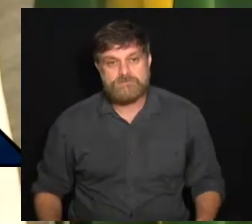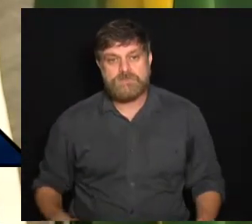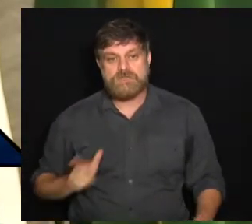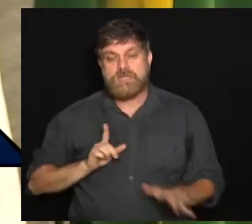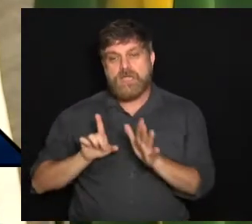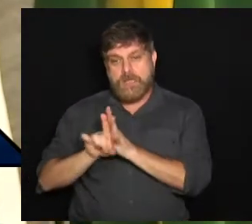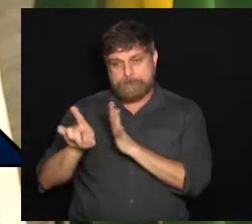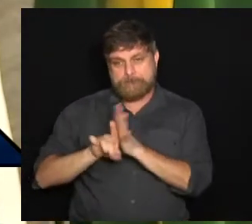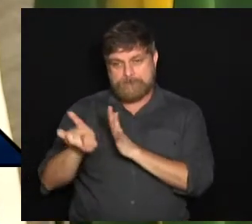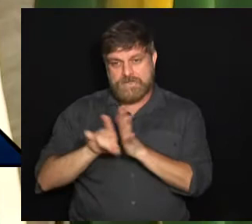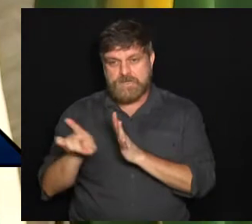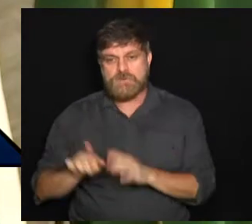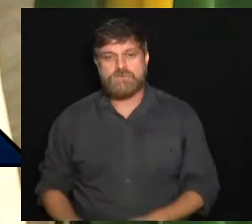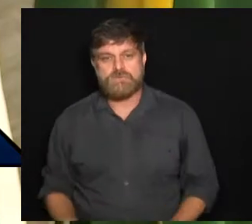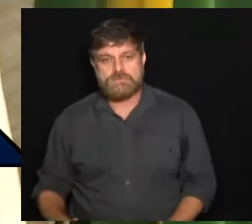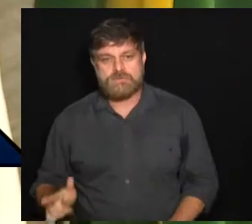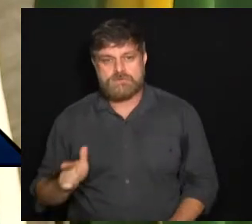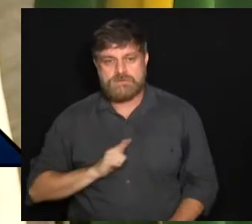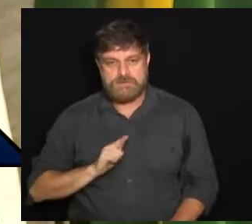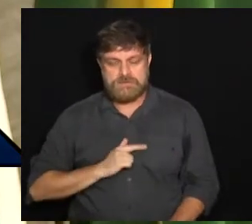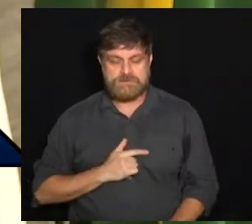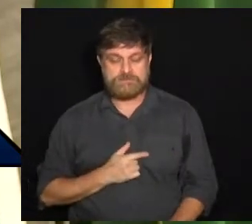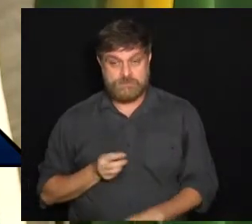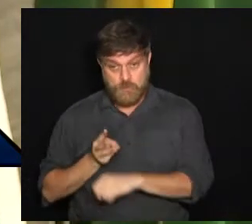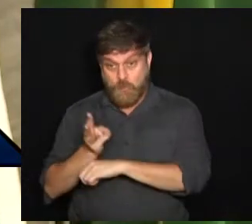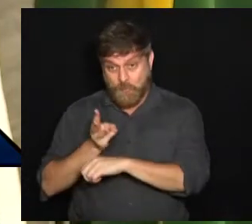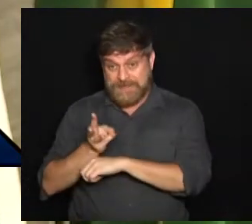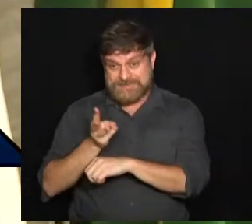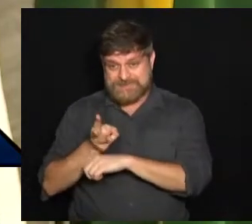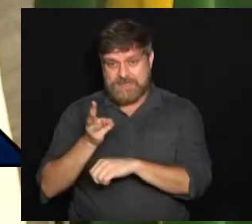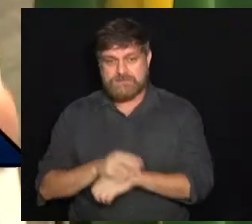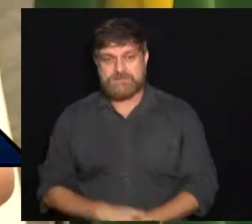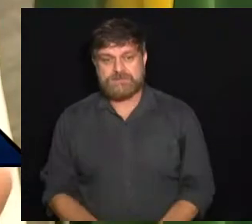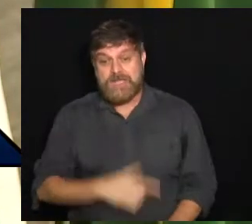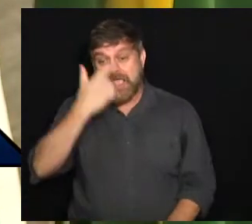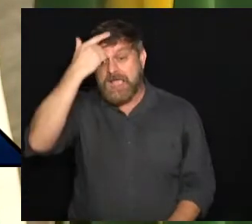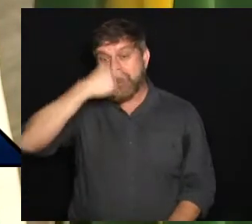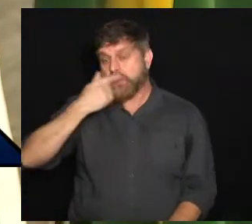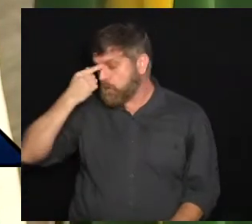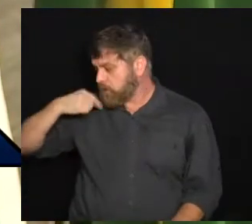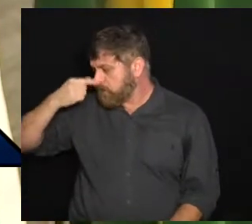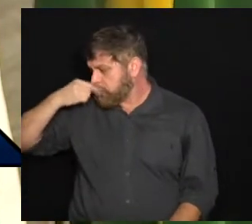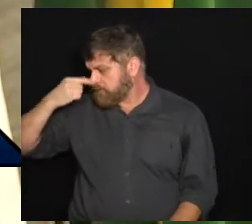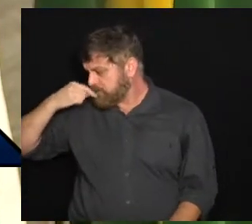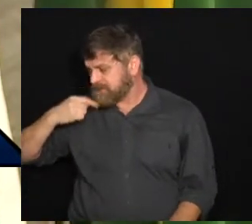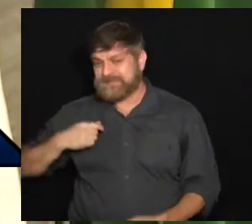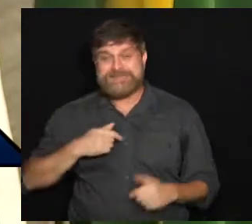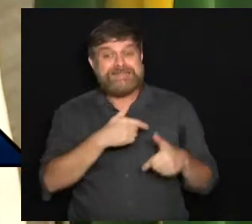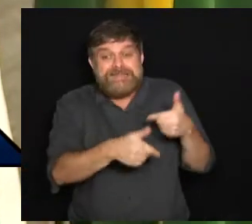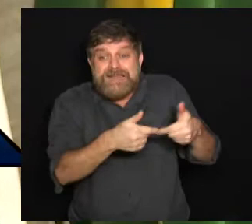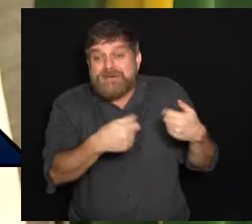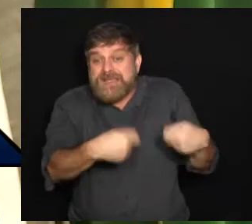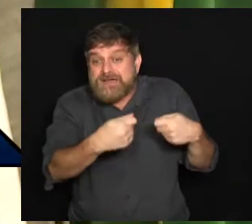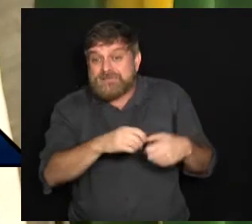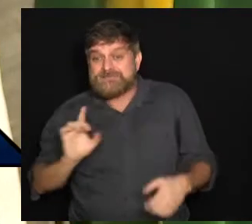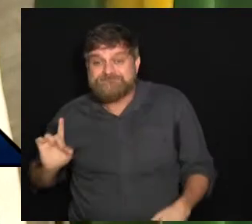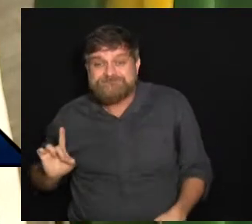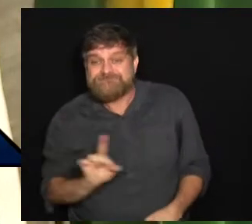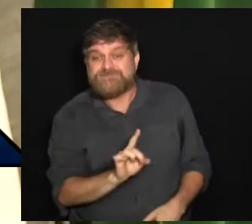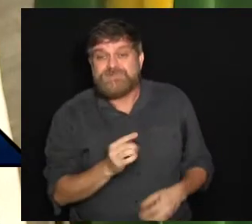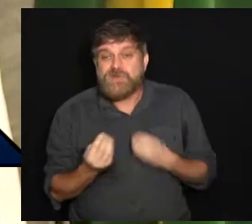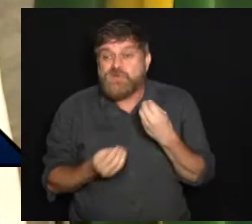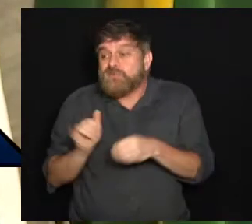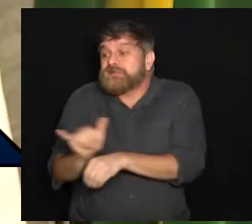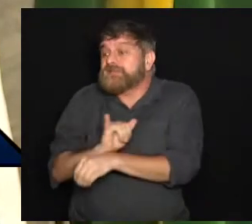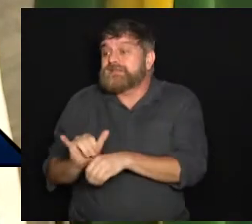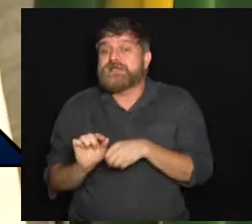gente, a nossa telespectadora pelo 78293776, estou gripada, porém preciso ir trabalhar. Preciso fazer algo